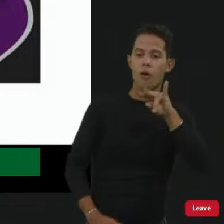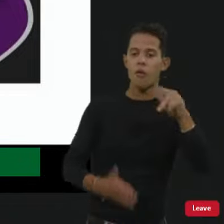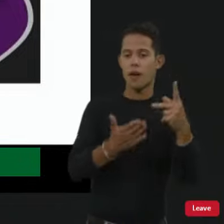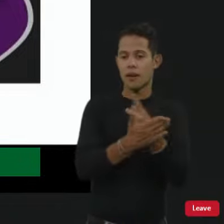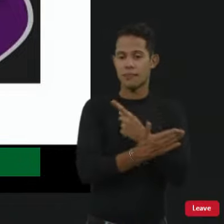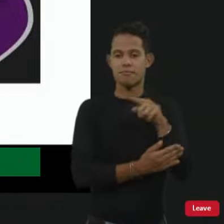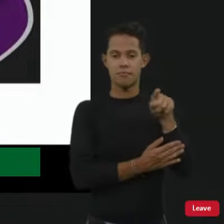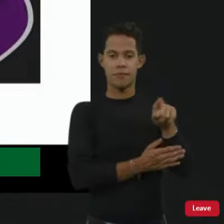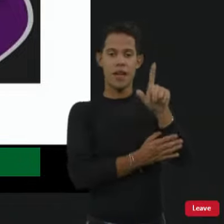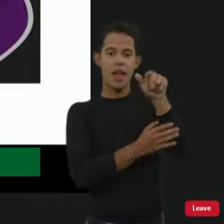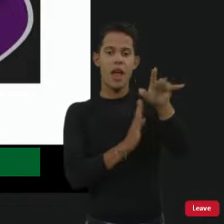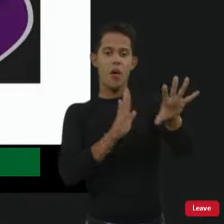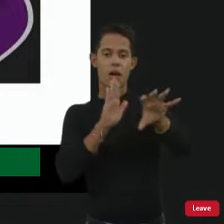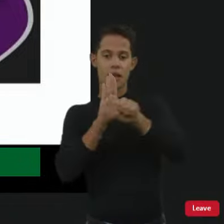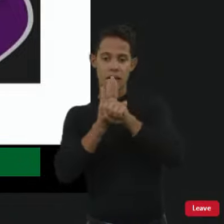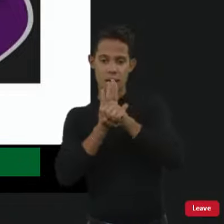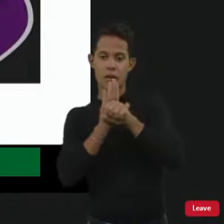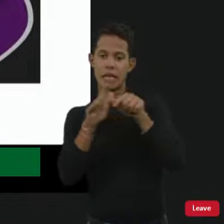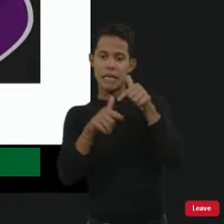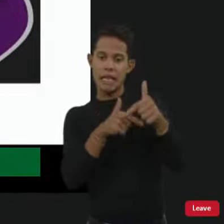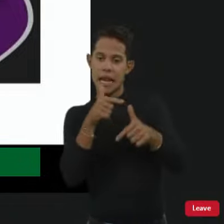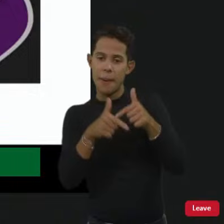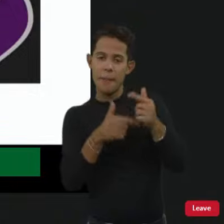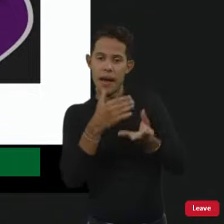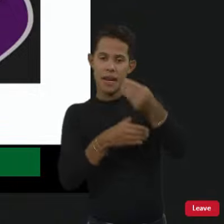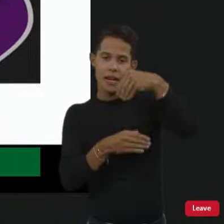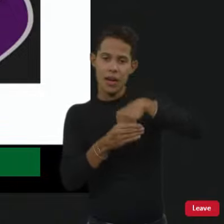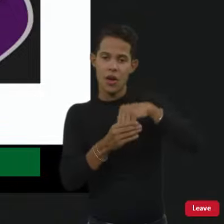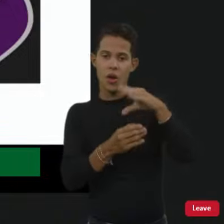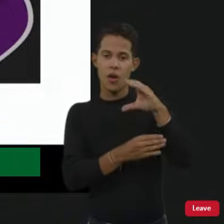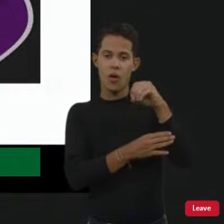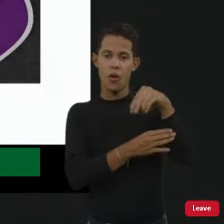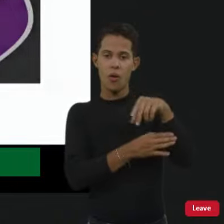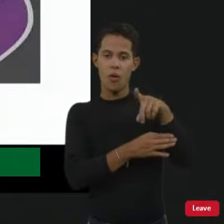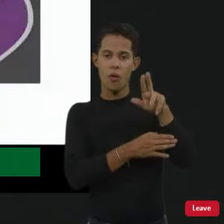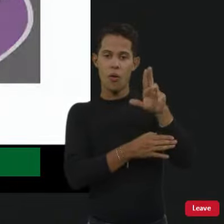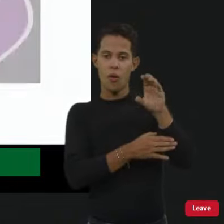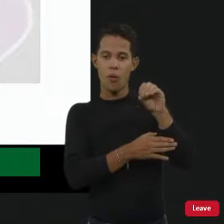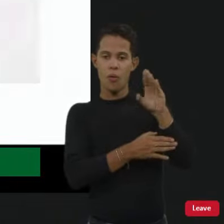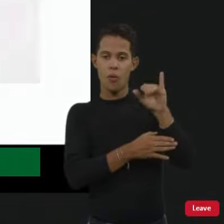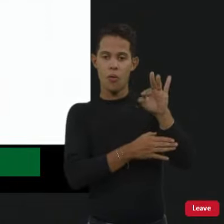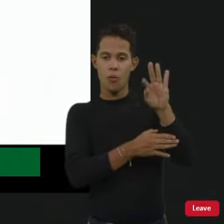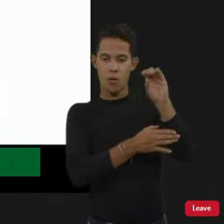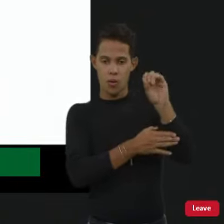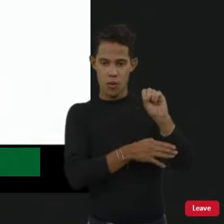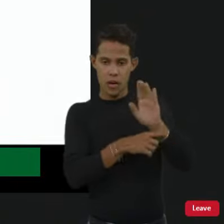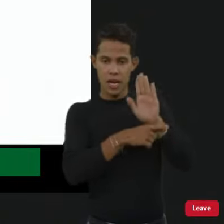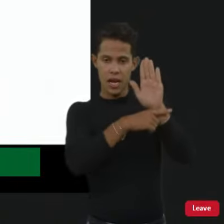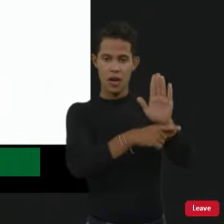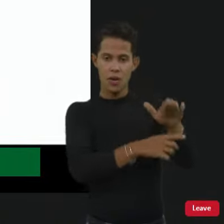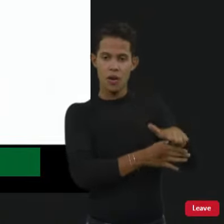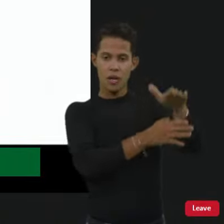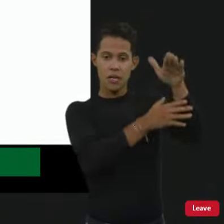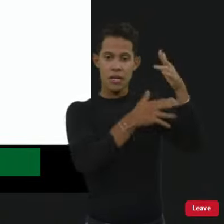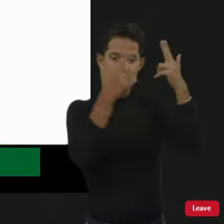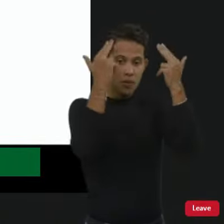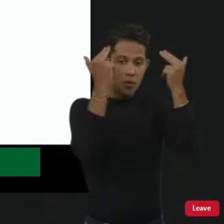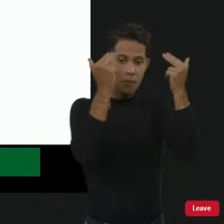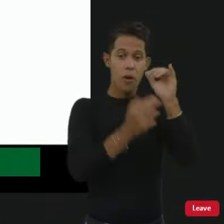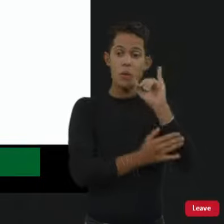Esse receptor atua no condrócito e faz o crescimento normal. Quando eu tenho uma